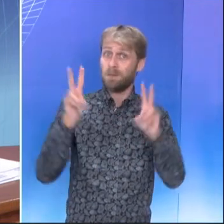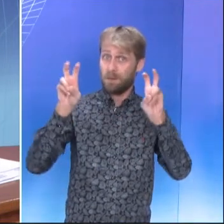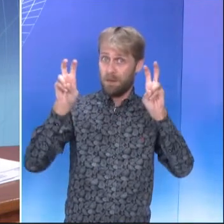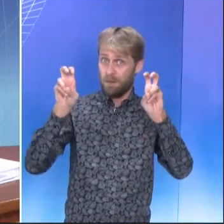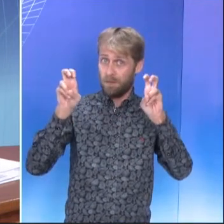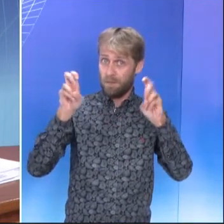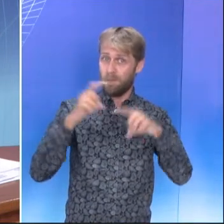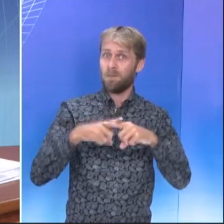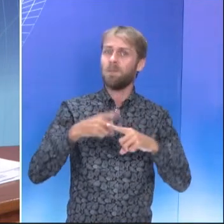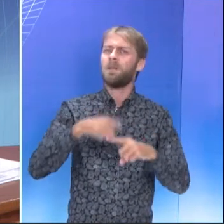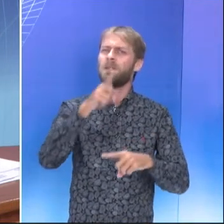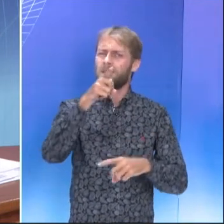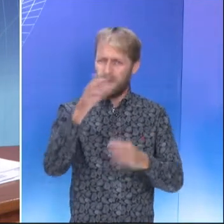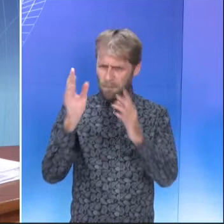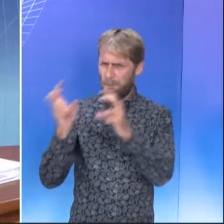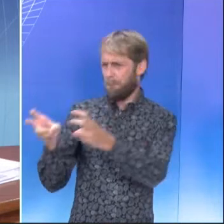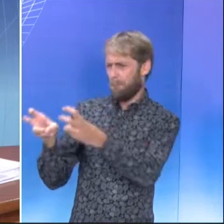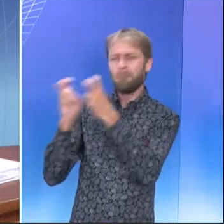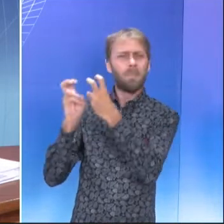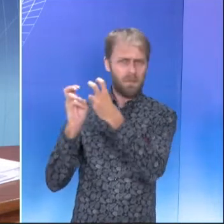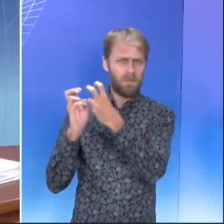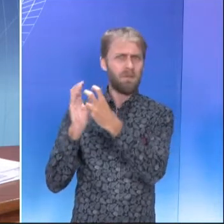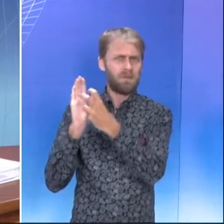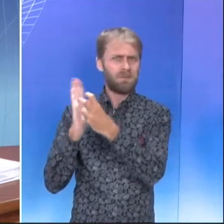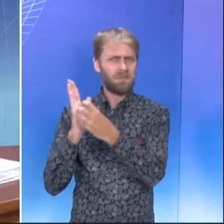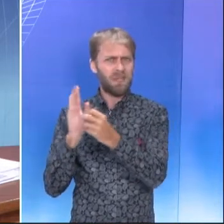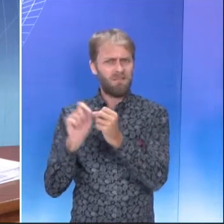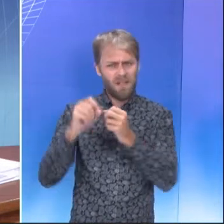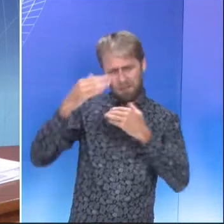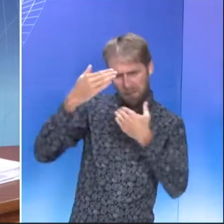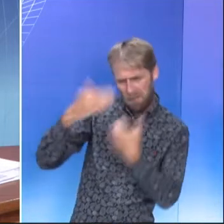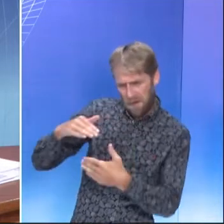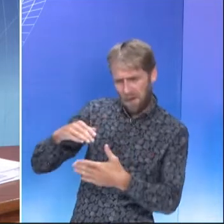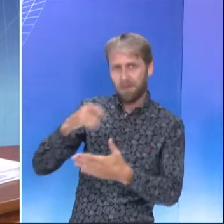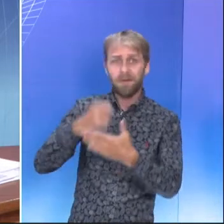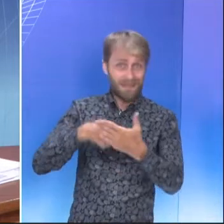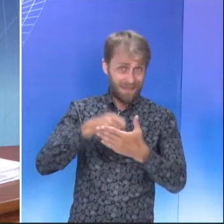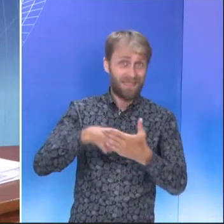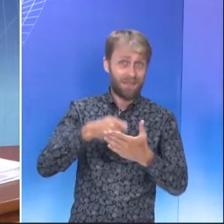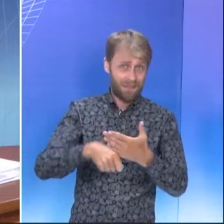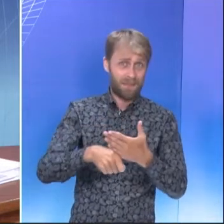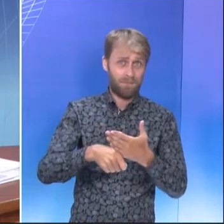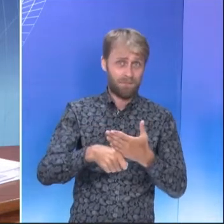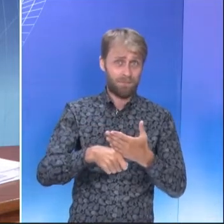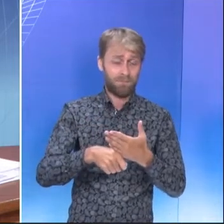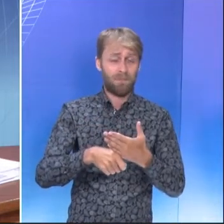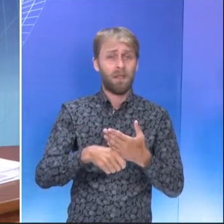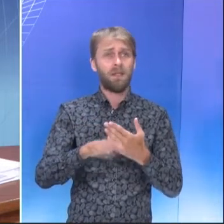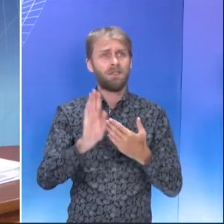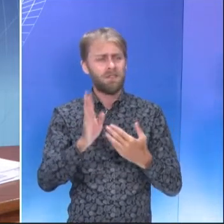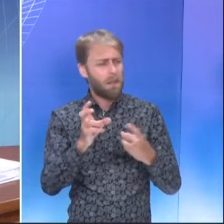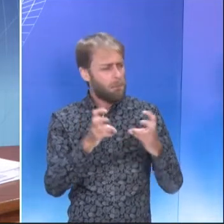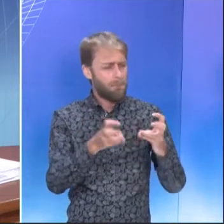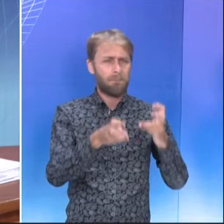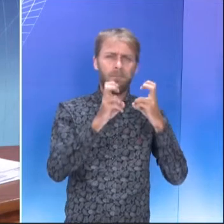Porque vocês devem já ter percebido, quem já fez alguma prova, para testar ou coisa assim, já deve ter percebido que não